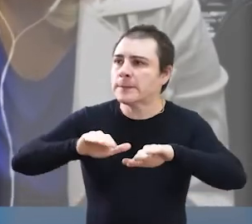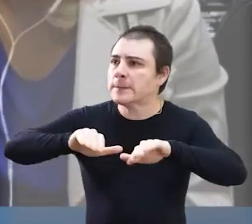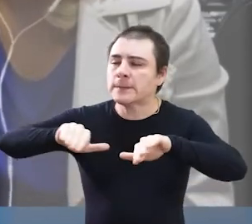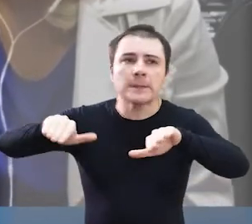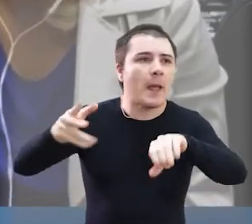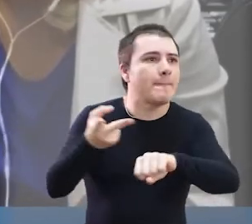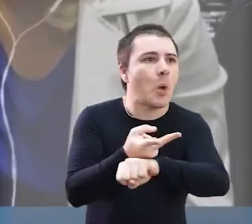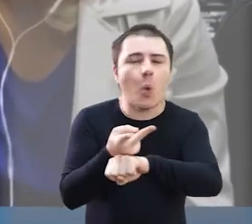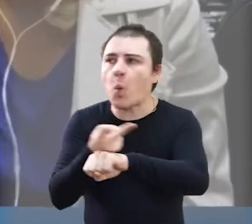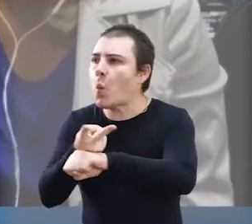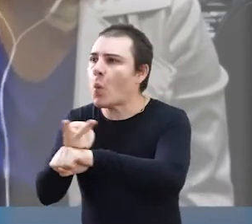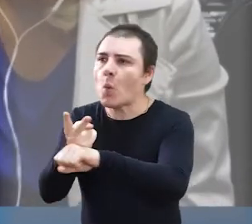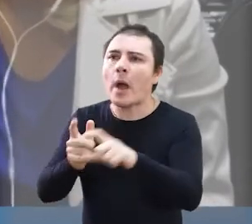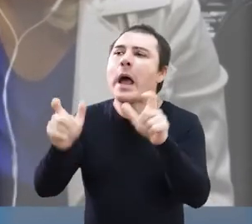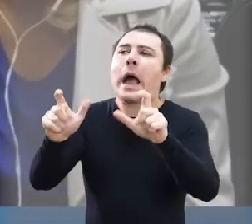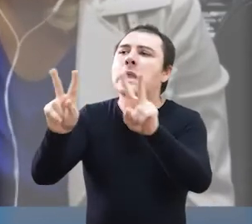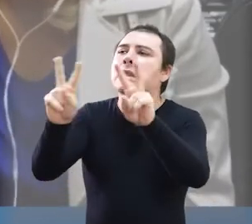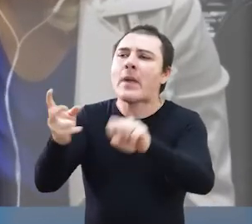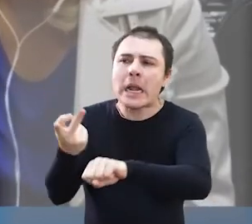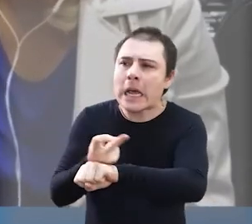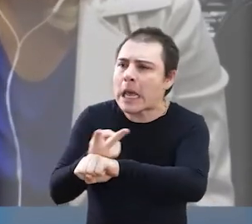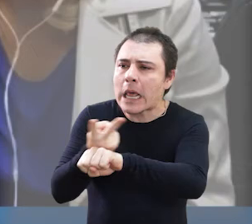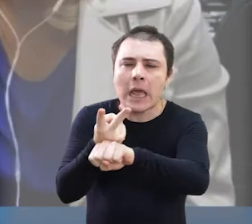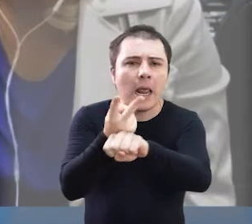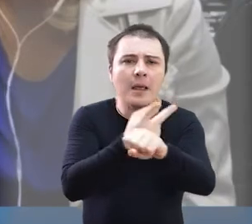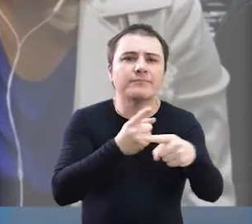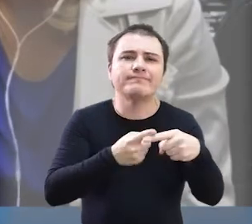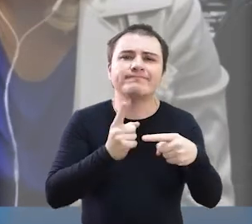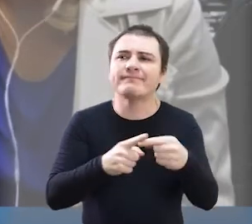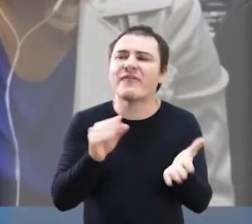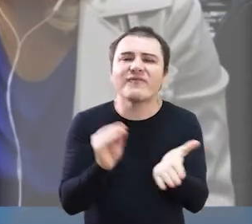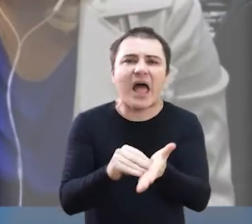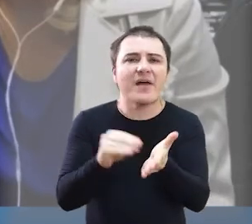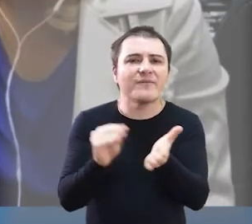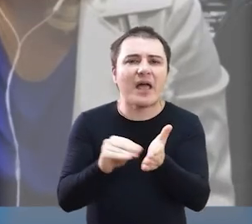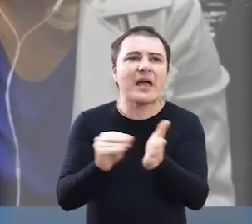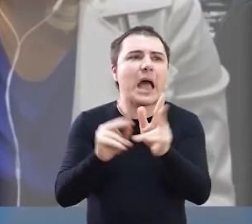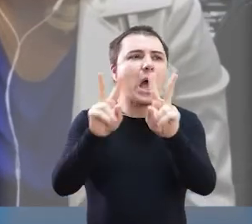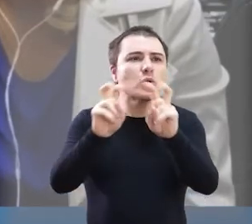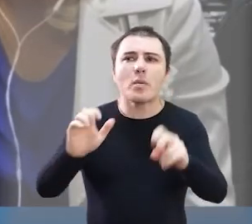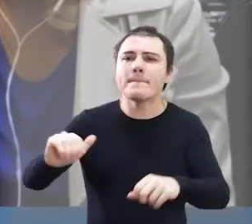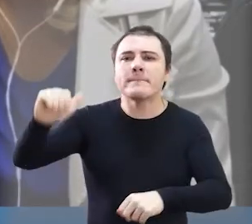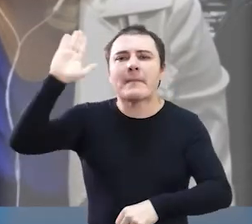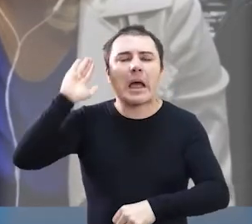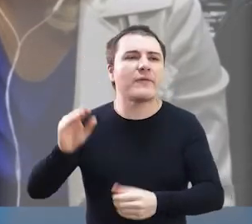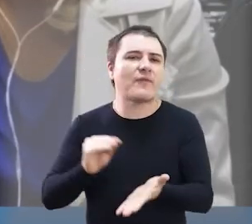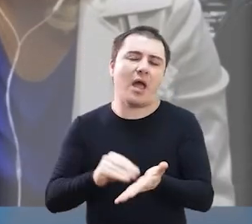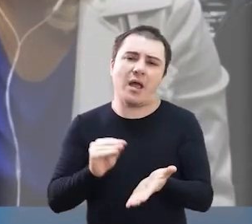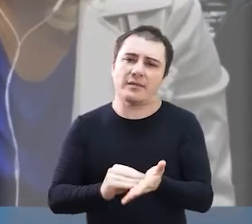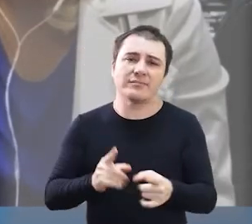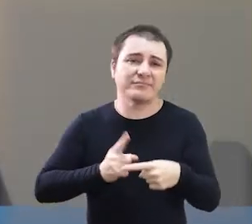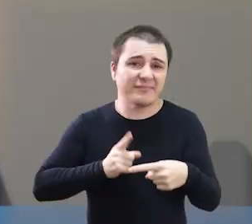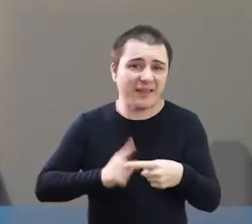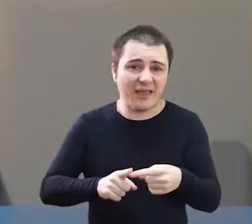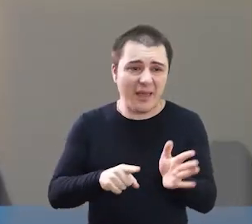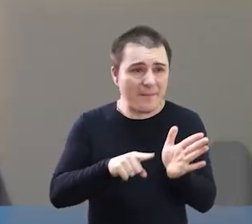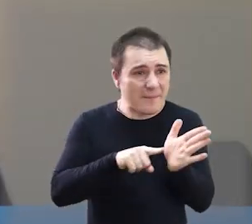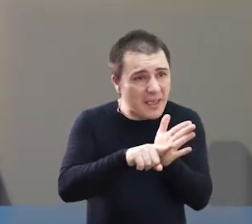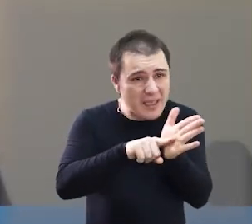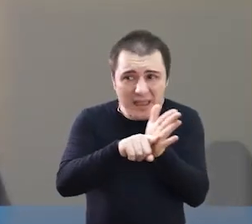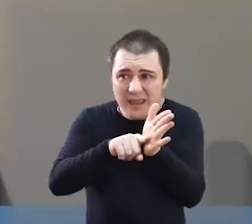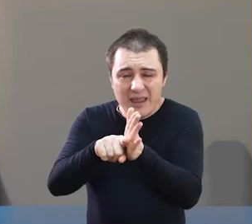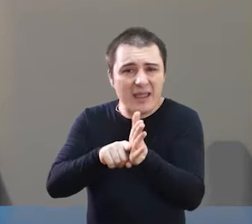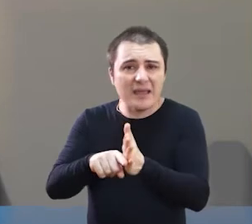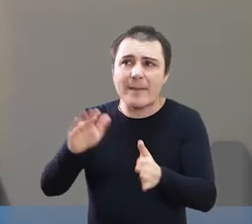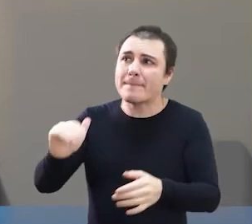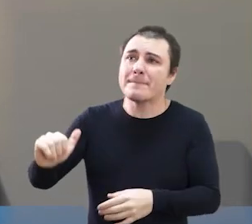muito sobre o tema. Estava muito esparçado os dados. A maior parte das pessoas que